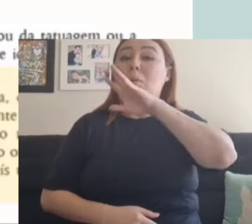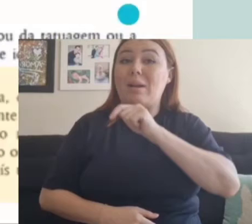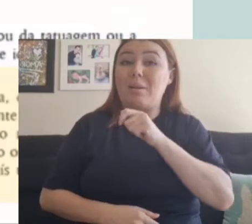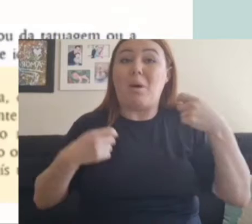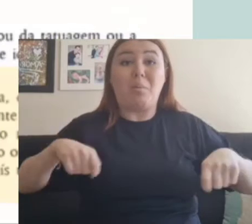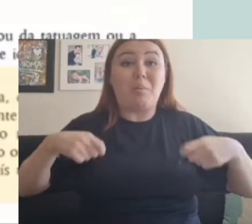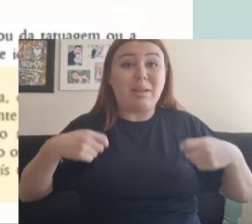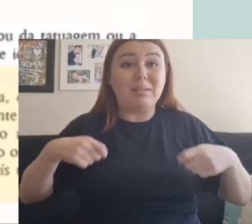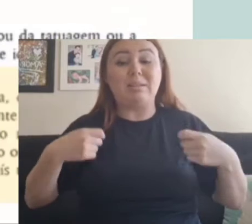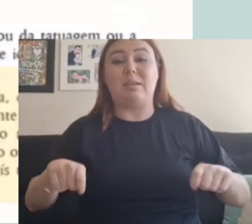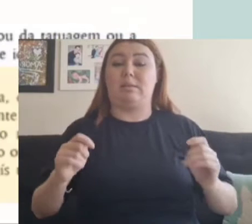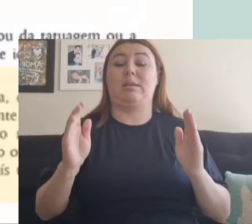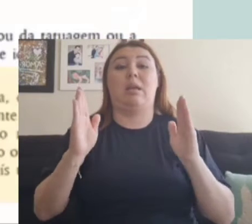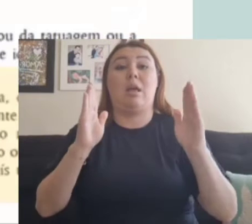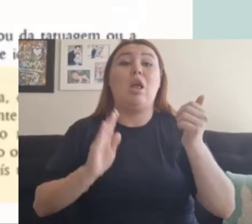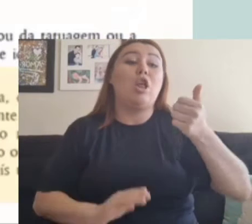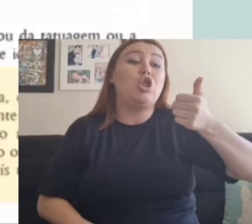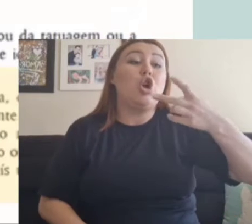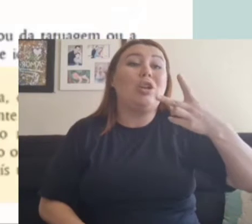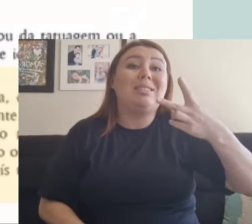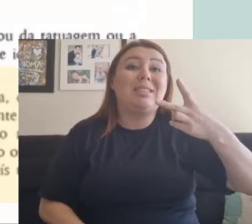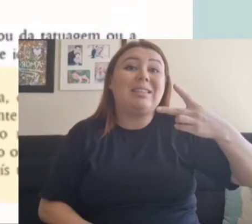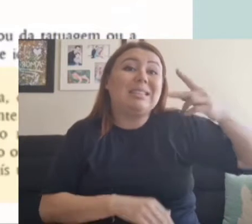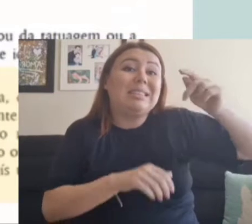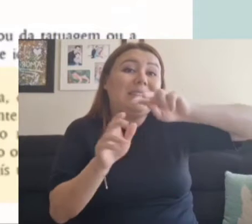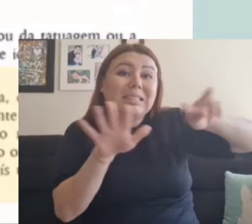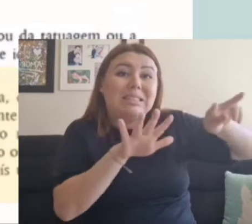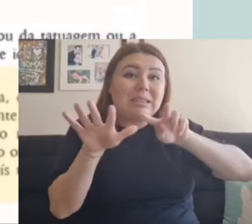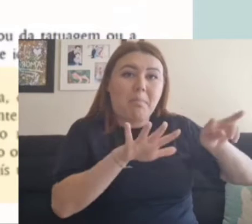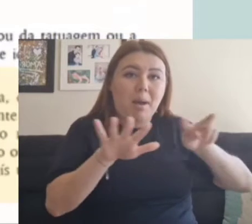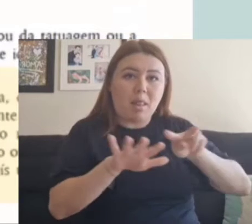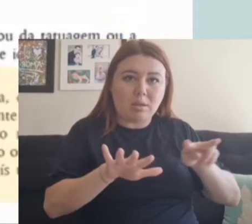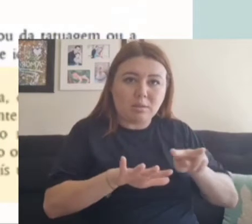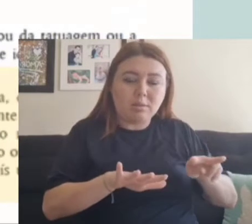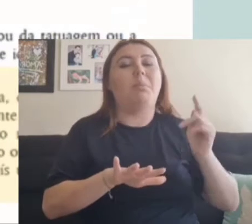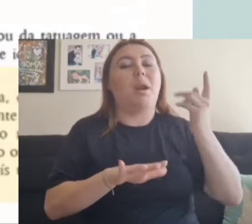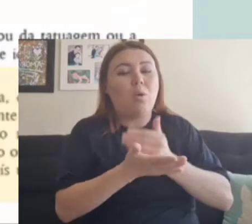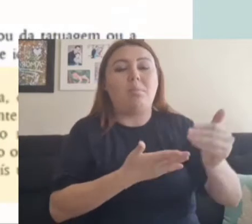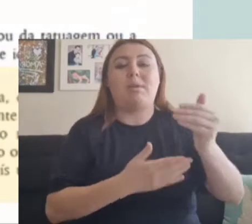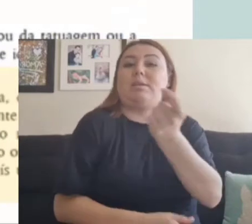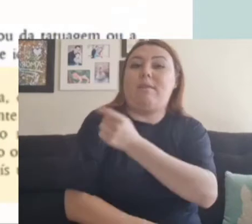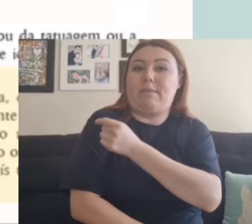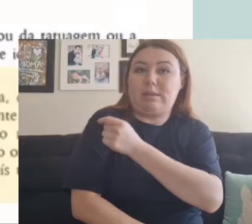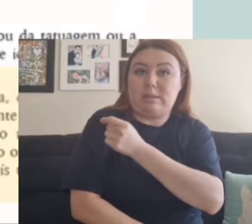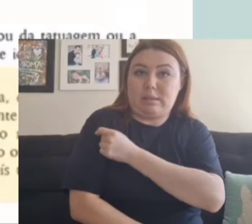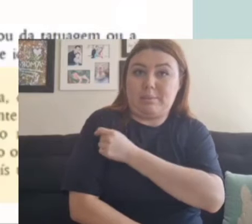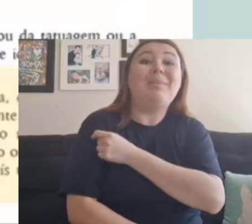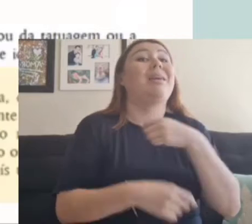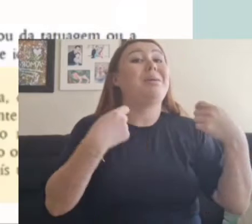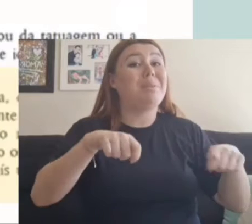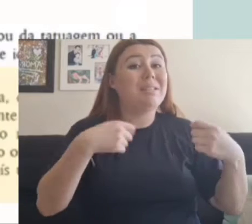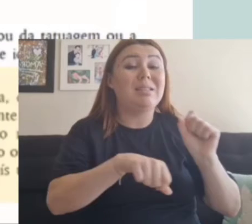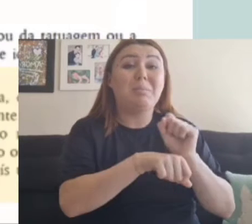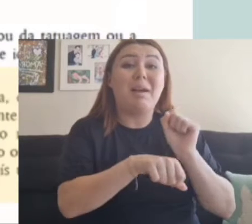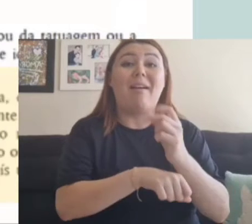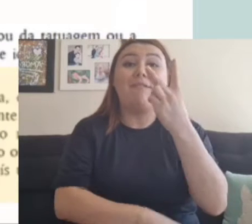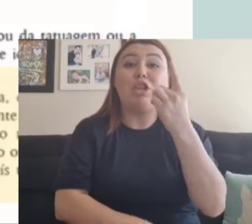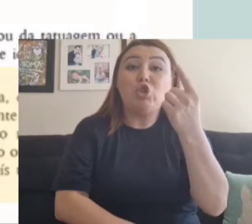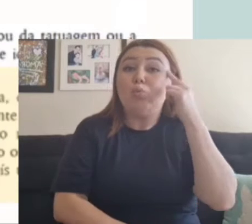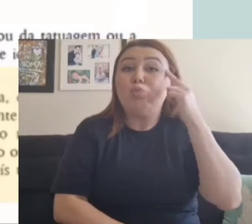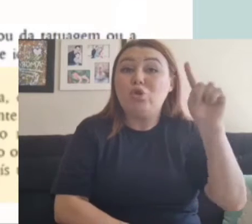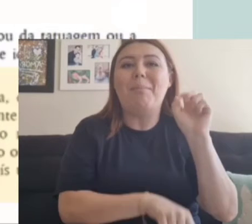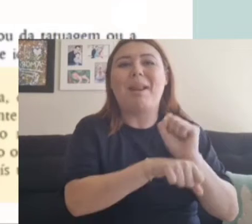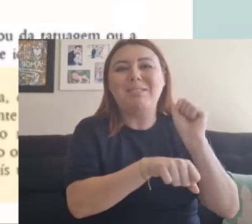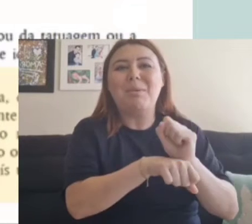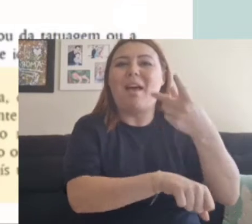o animal tem que ter pelo menos 12 semanas para iniciar a vacinação, e tem que esperar mais 21 dias para poder fazer o efeito